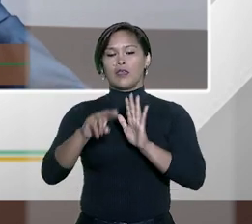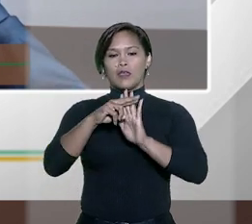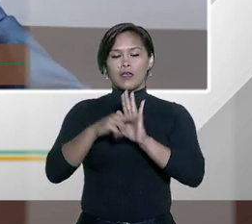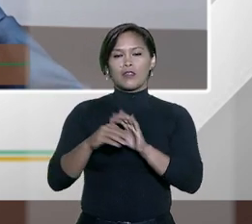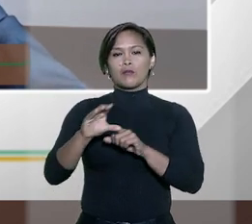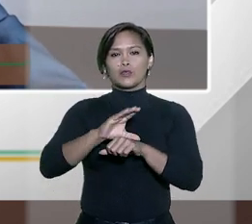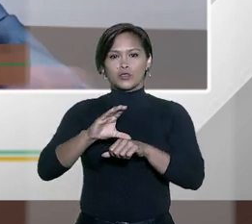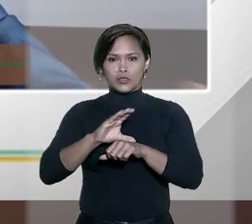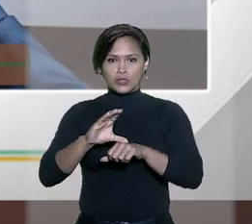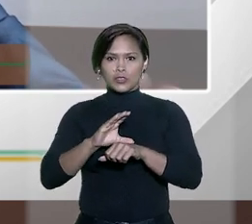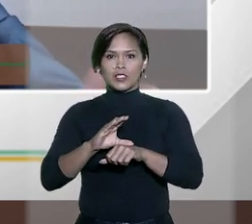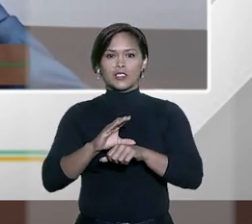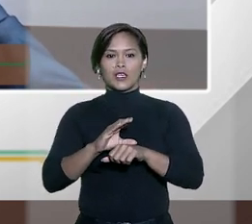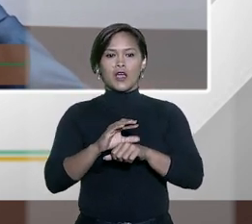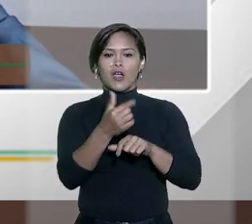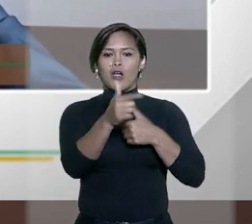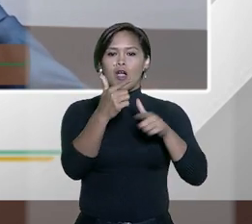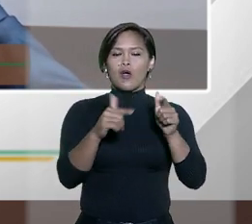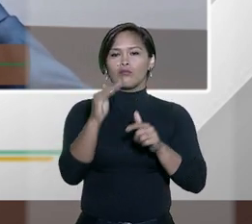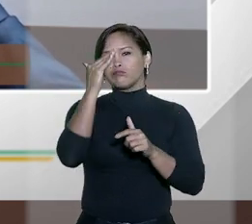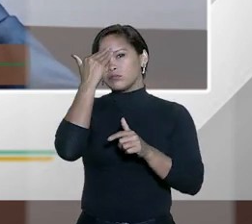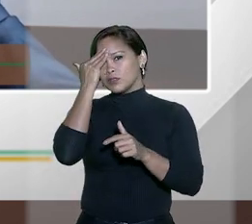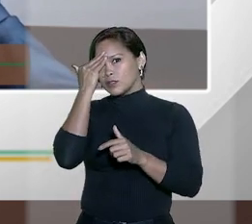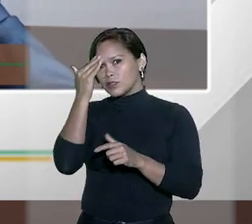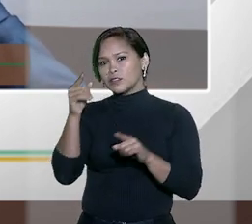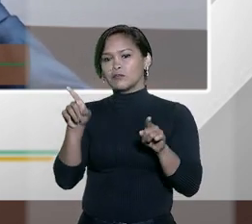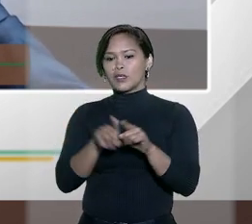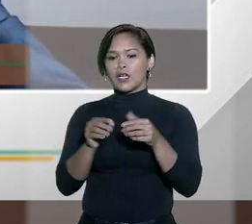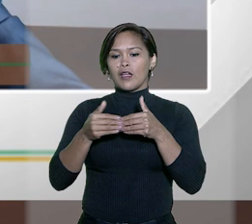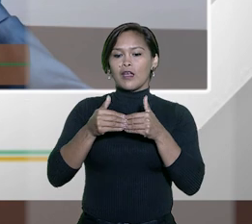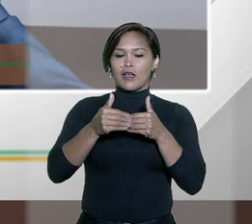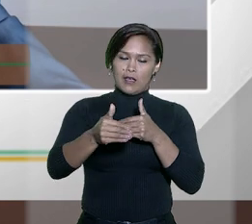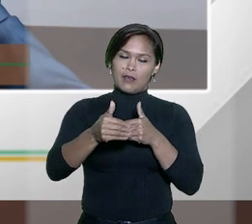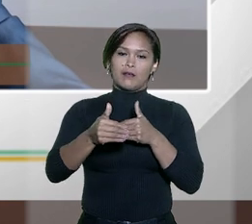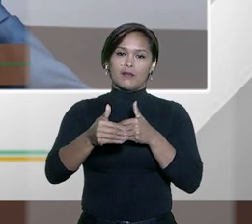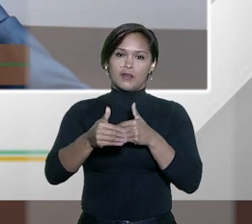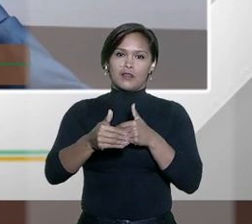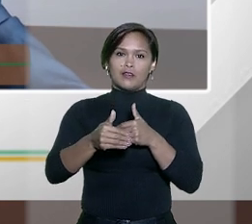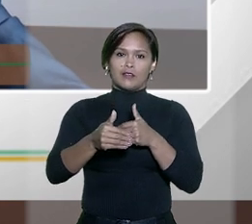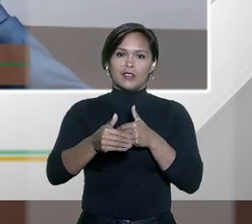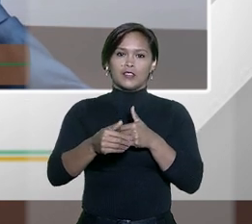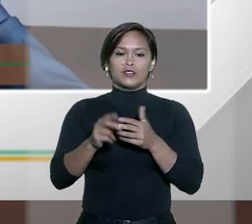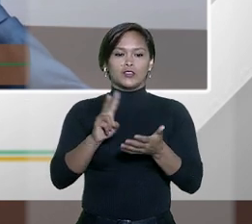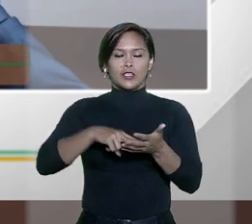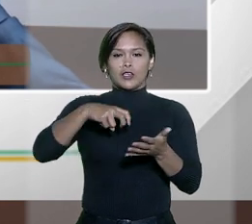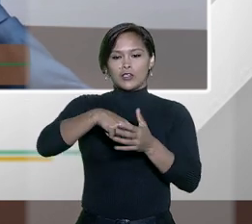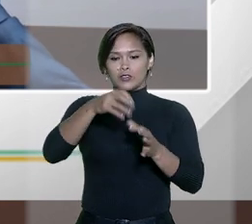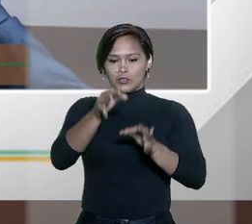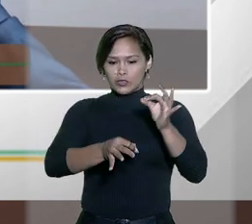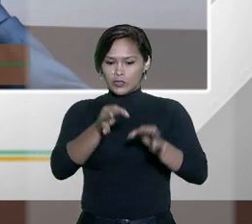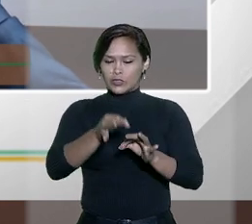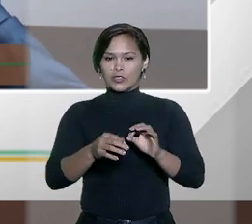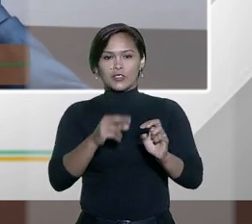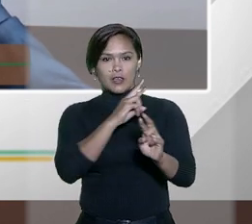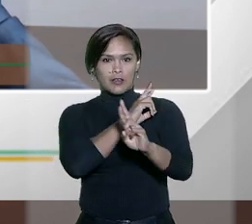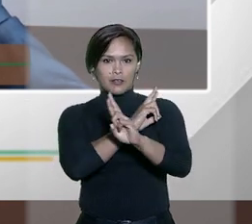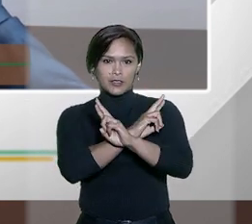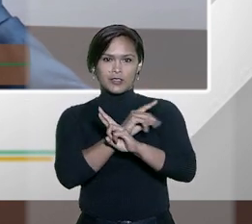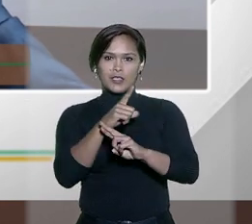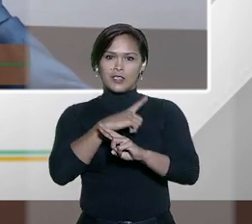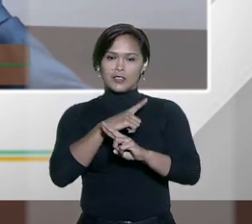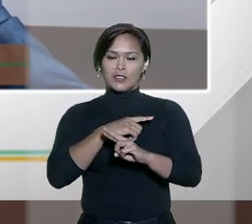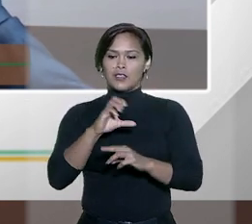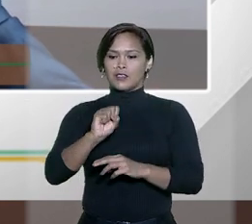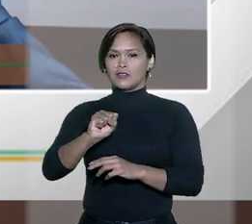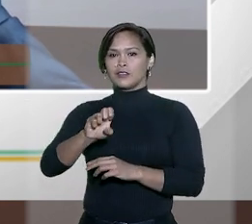constitucional, ela se sobrepuja a outras interpretações, enfim, daí para frente as condenações judiciais da Fazenda Pública terão